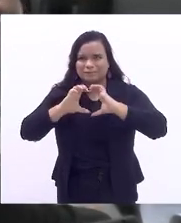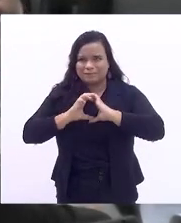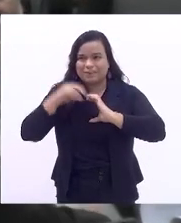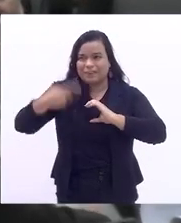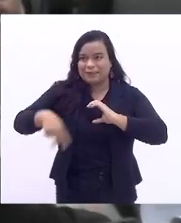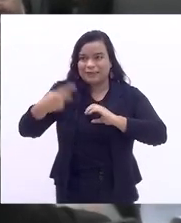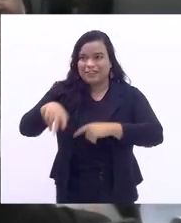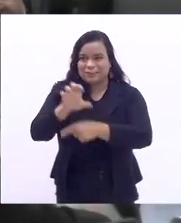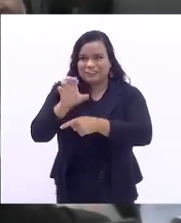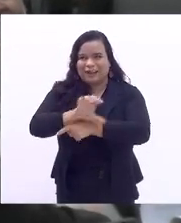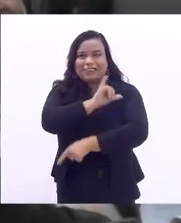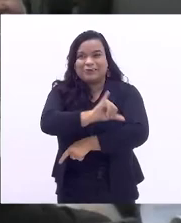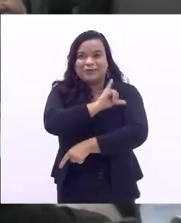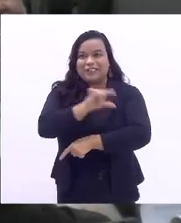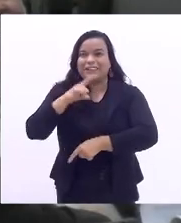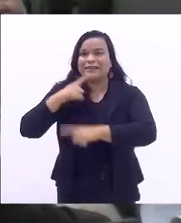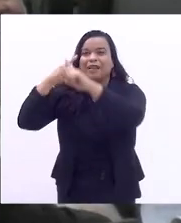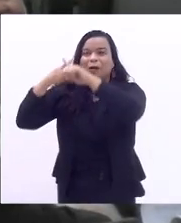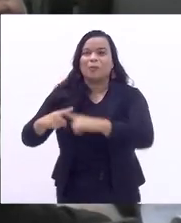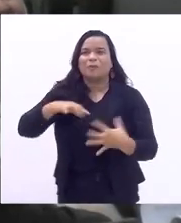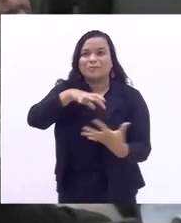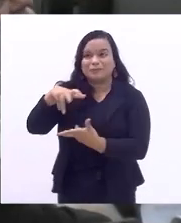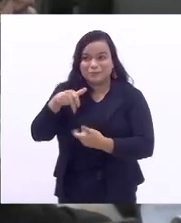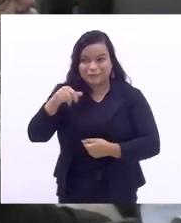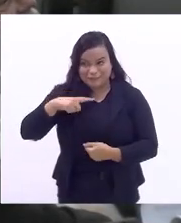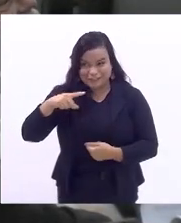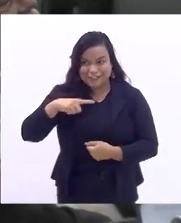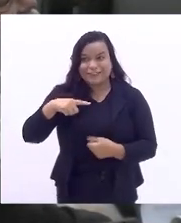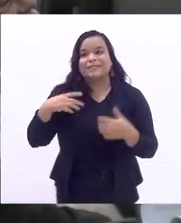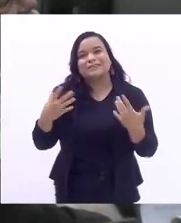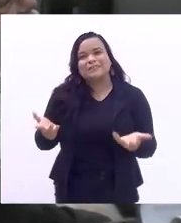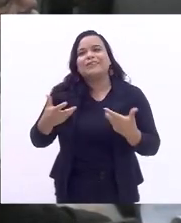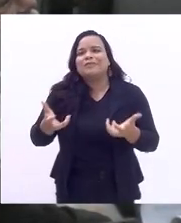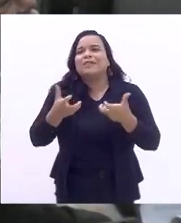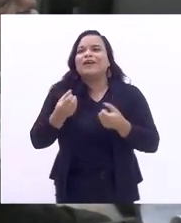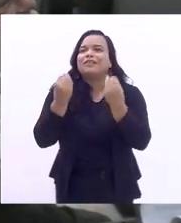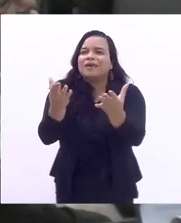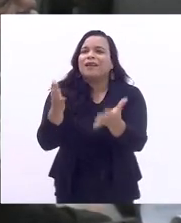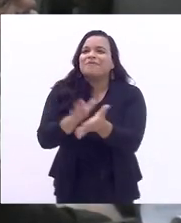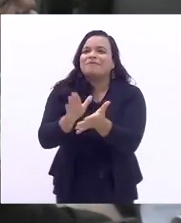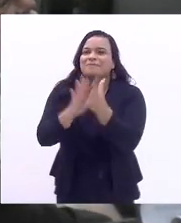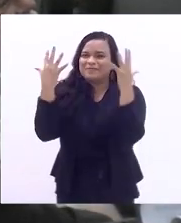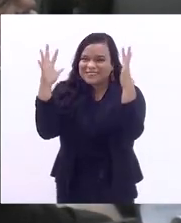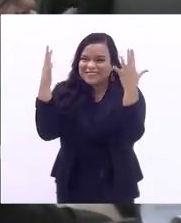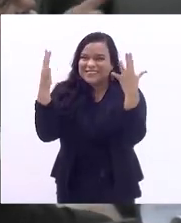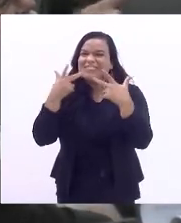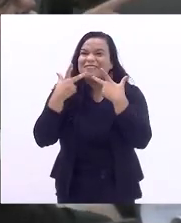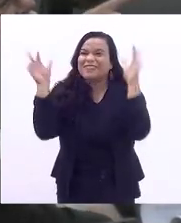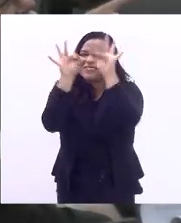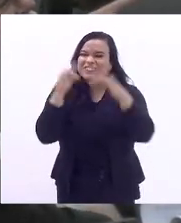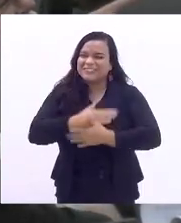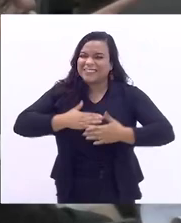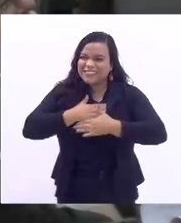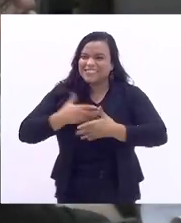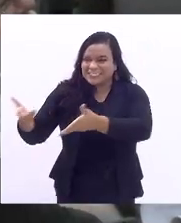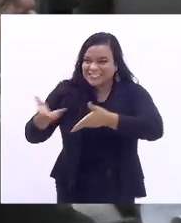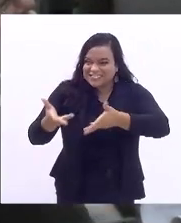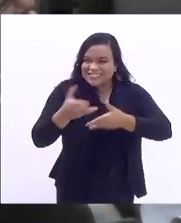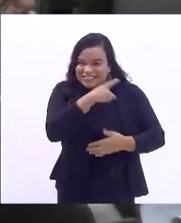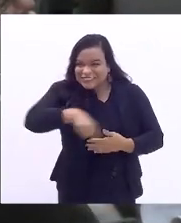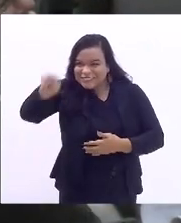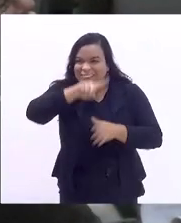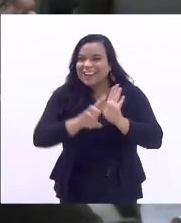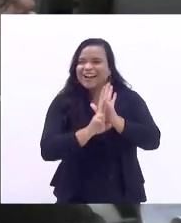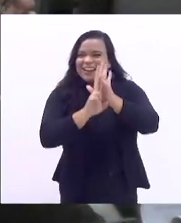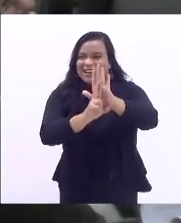Rio de Janeiro que fizeram a competição Mundial Então eu queria parabenizá-los falar que é uma honra ter vocês nos